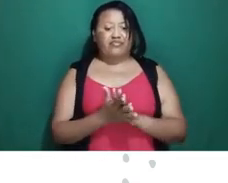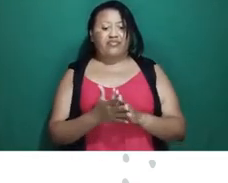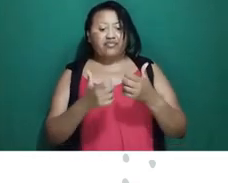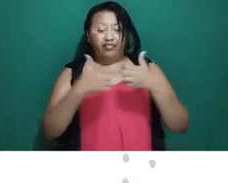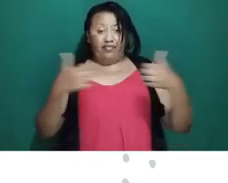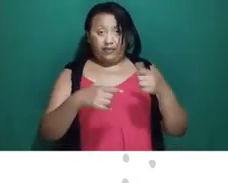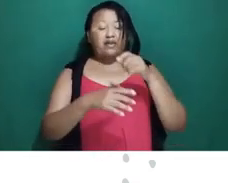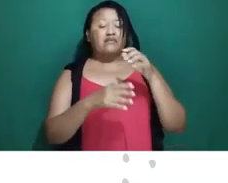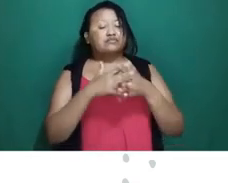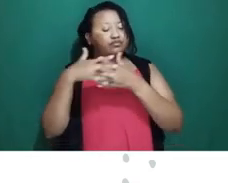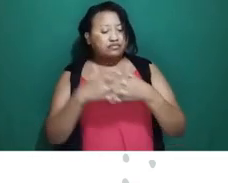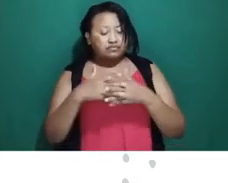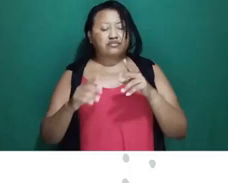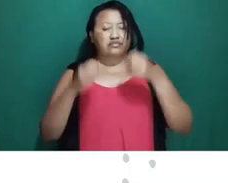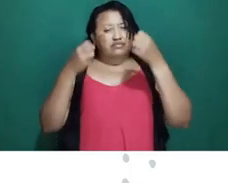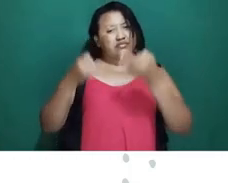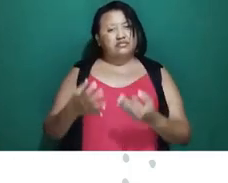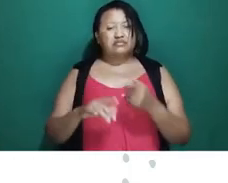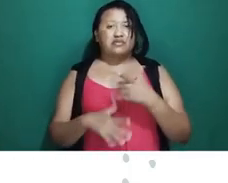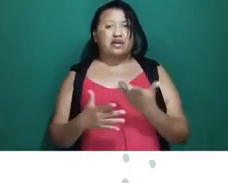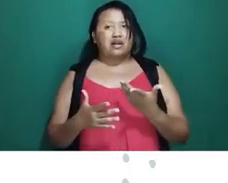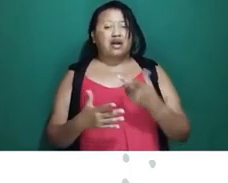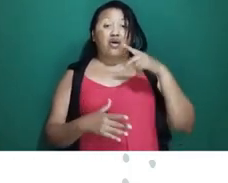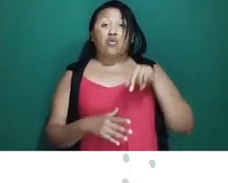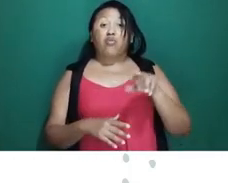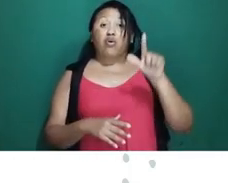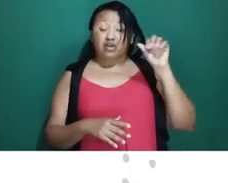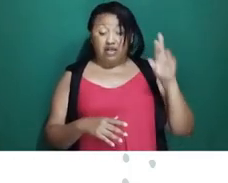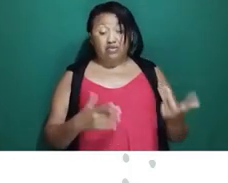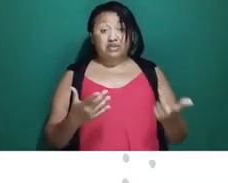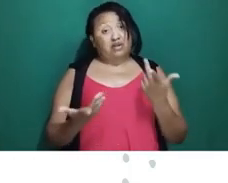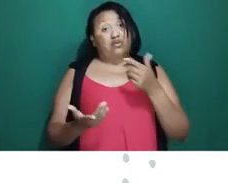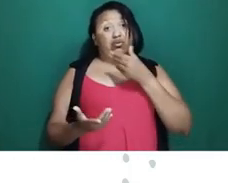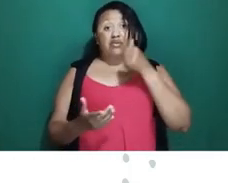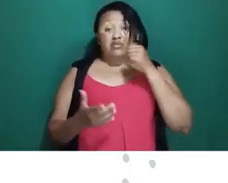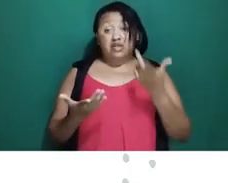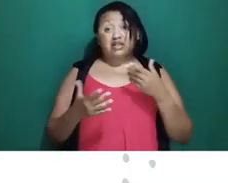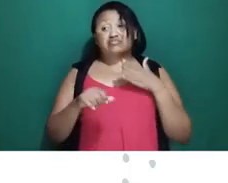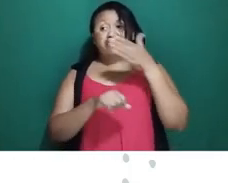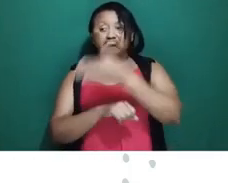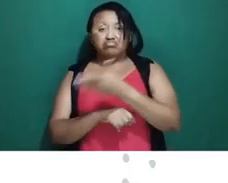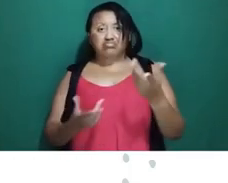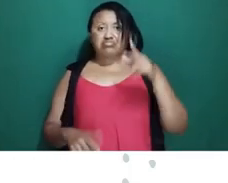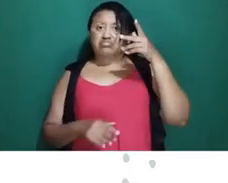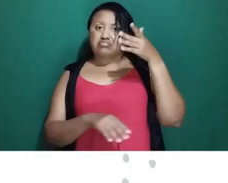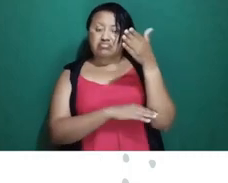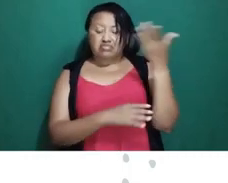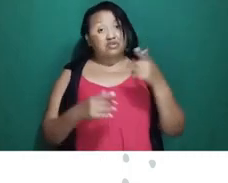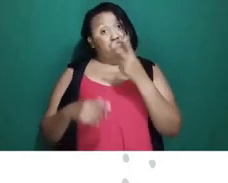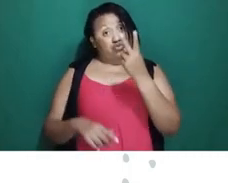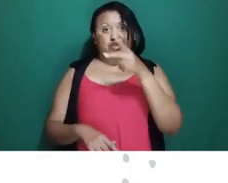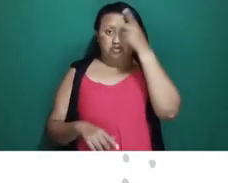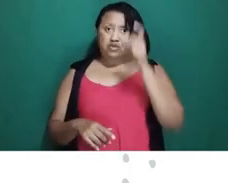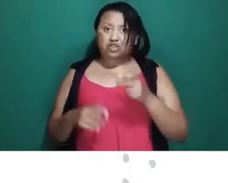indica o plural por exemplo casal se hospedou no hotel o casal é mais de uma pessoa né são duas